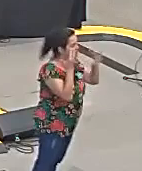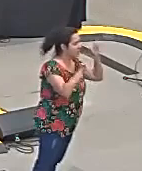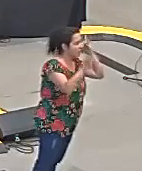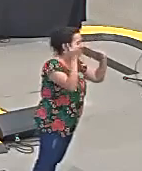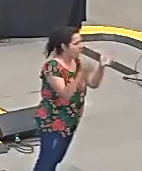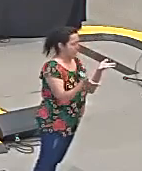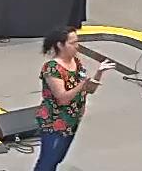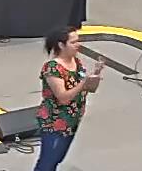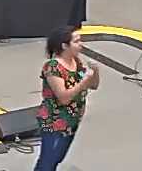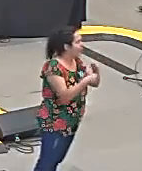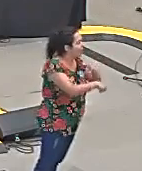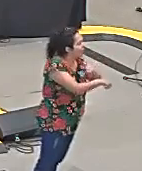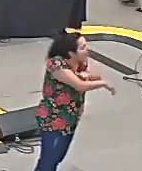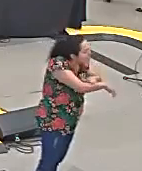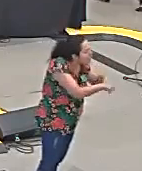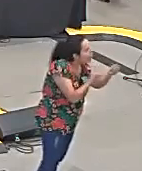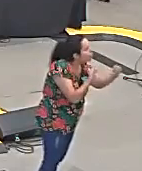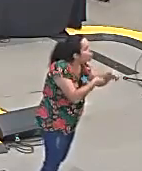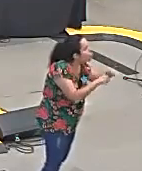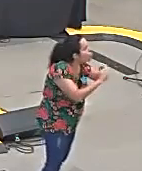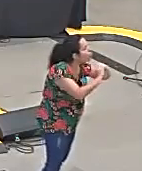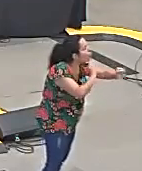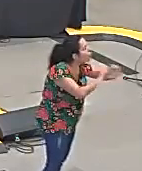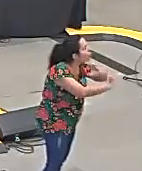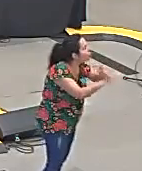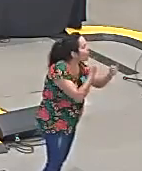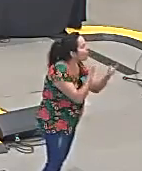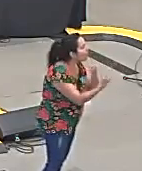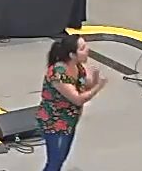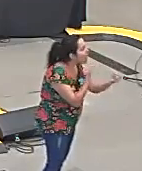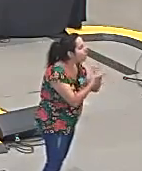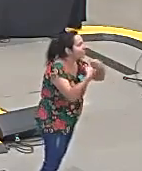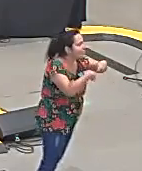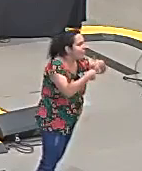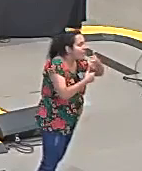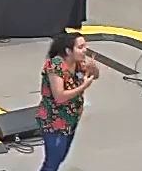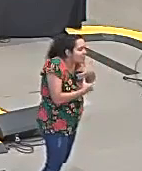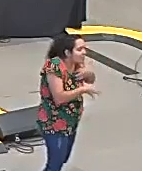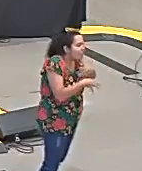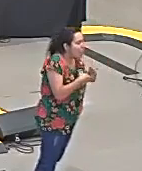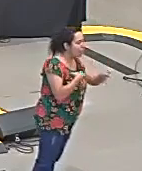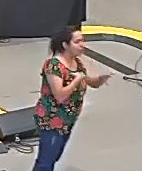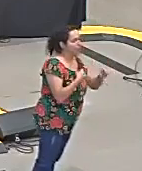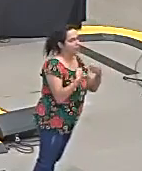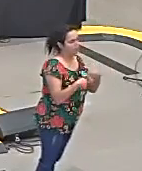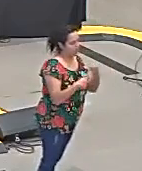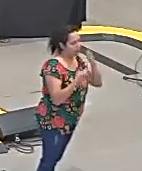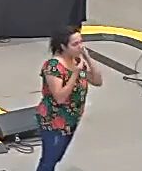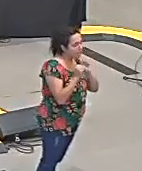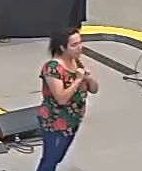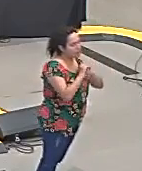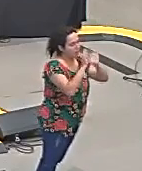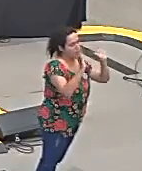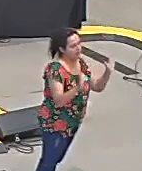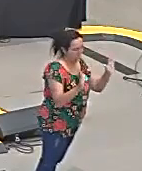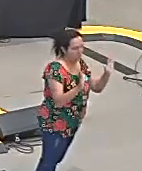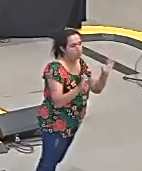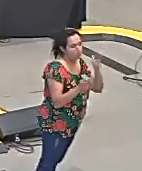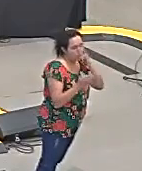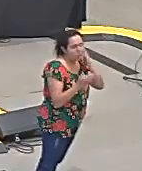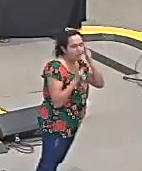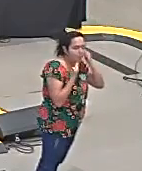há barreira na comunicação, se a pessoa não nos entende, como é que ela vai ter sensibilidade, empatia pela